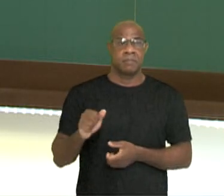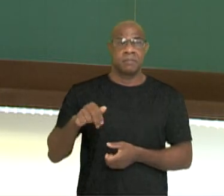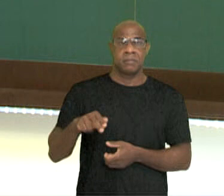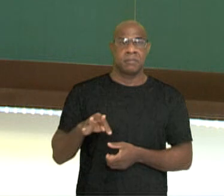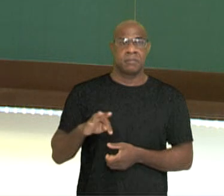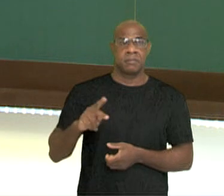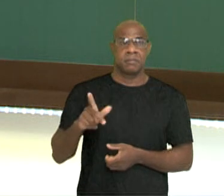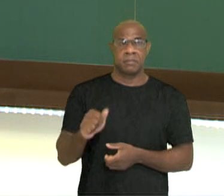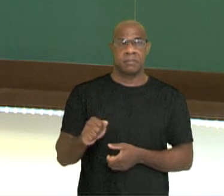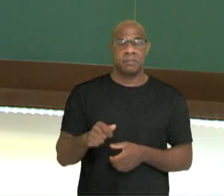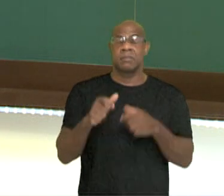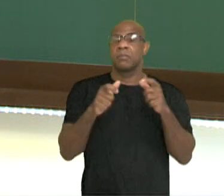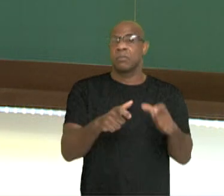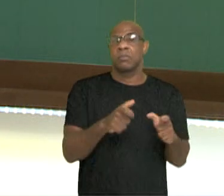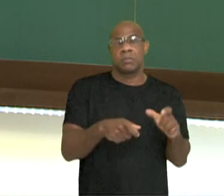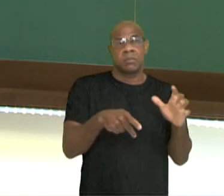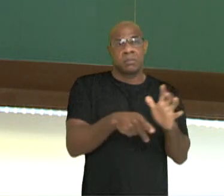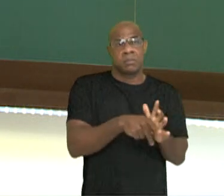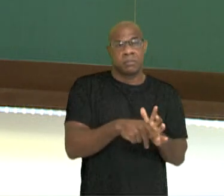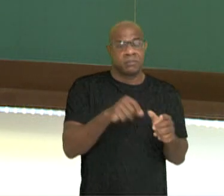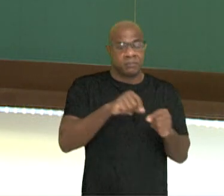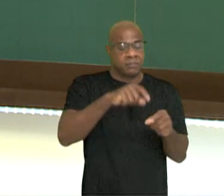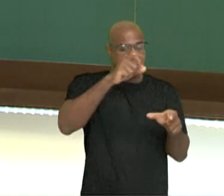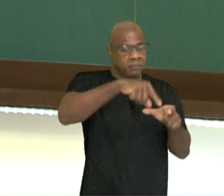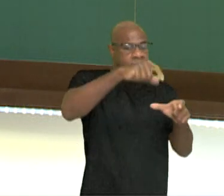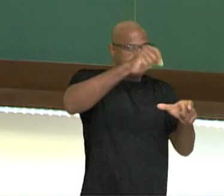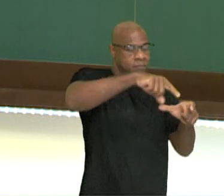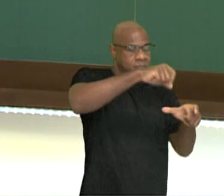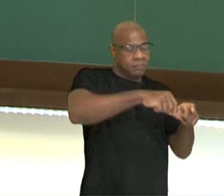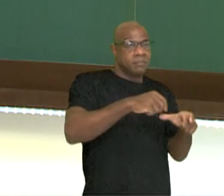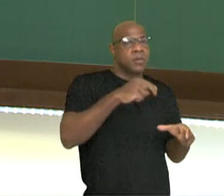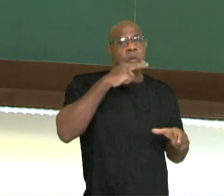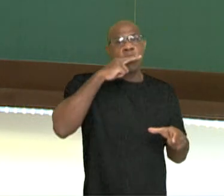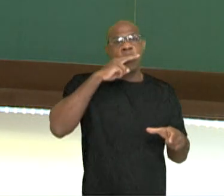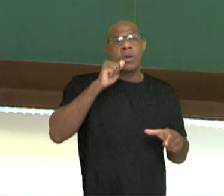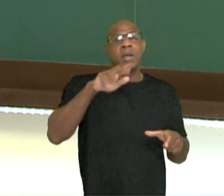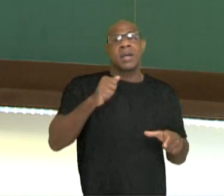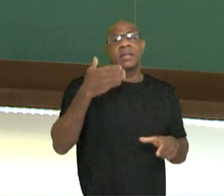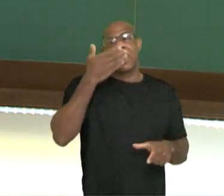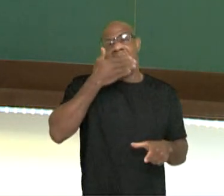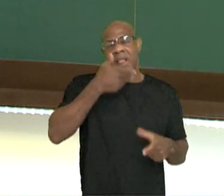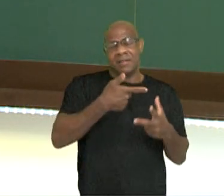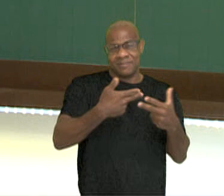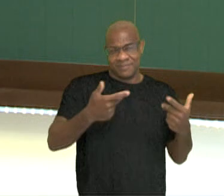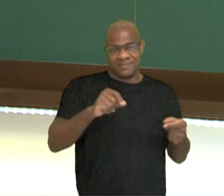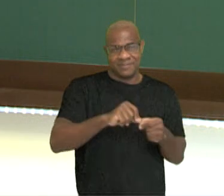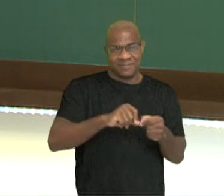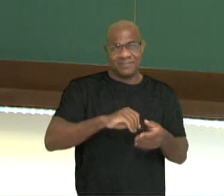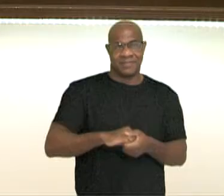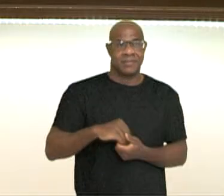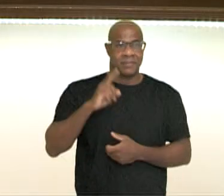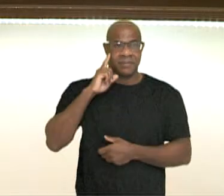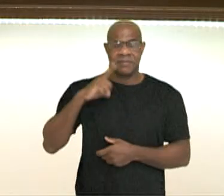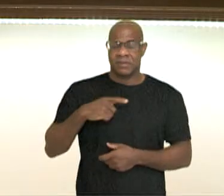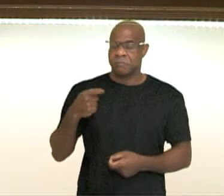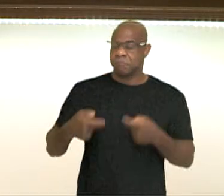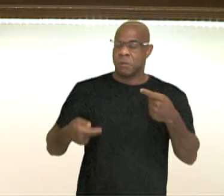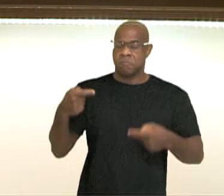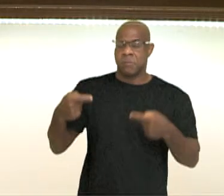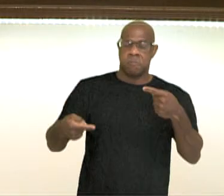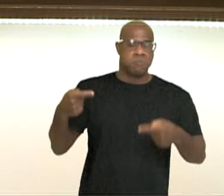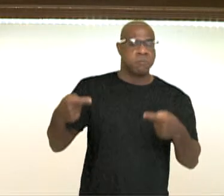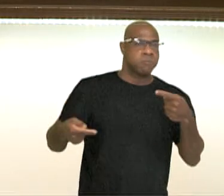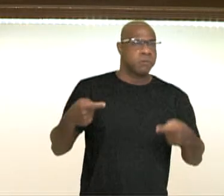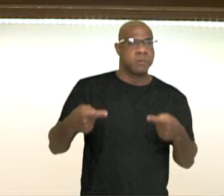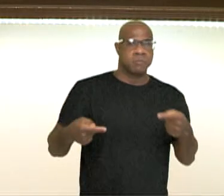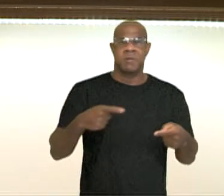produzia-se muito açúcar que a França ia vender dentro lá da Europa. Então a gente vai ter ali uma disputa entre Espanha